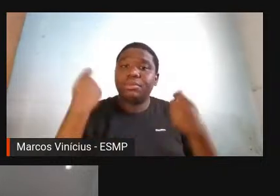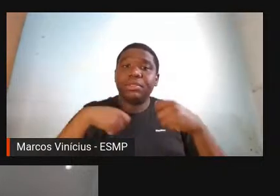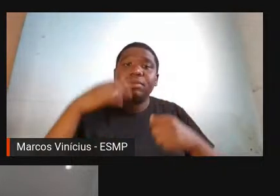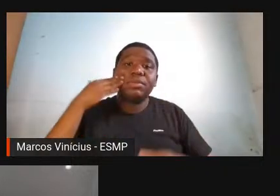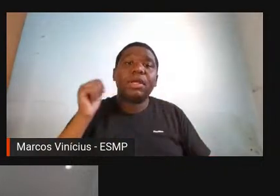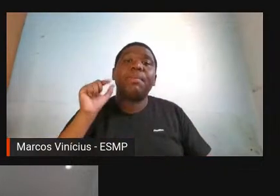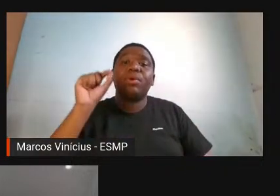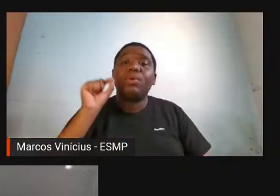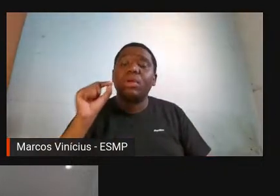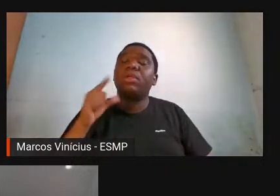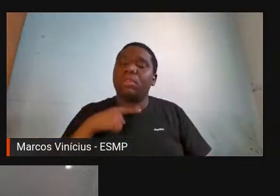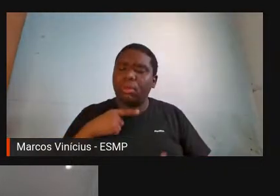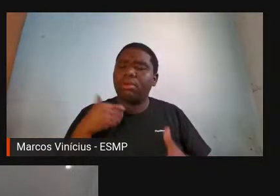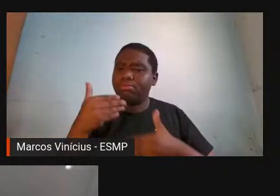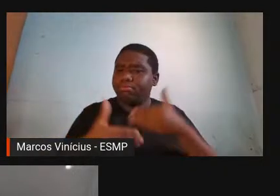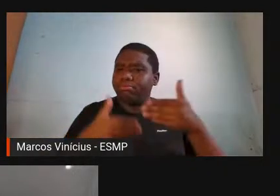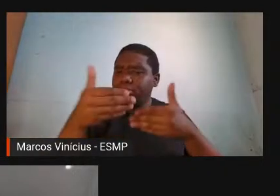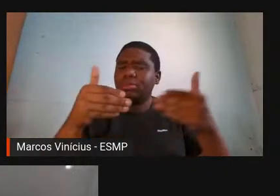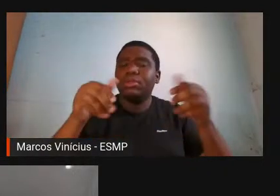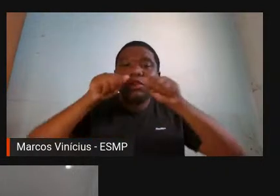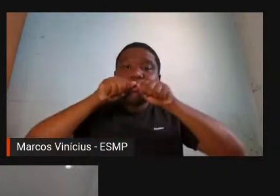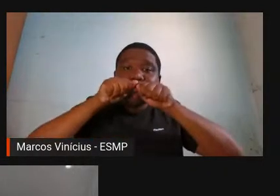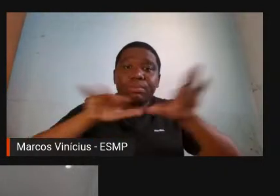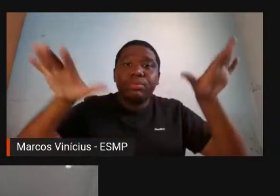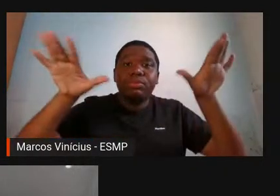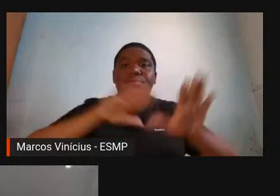avanços não cheguem para todas as pessoas,